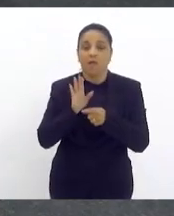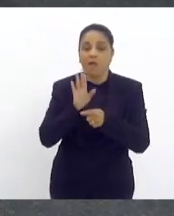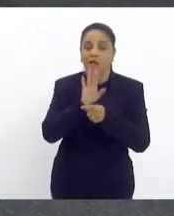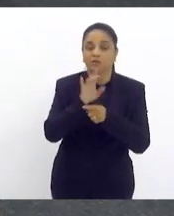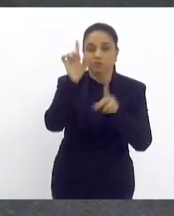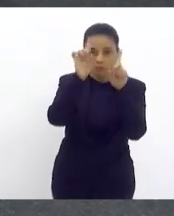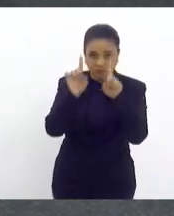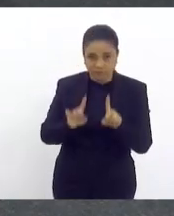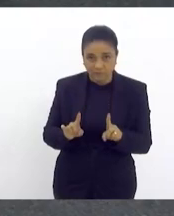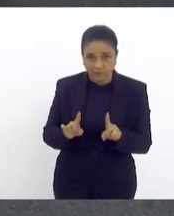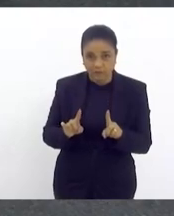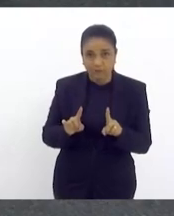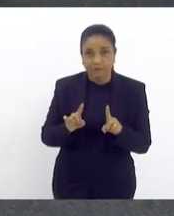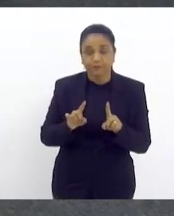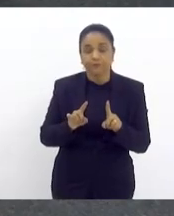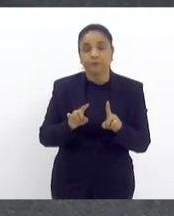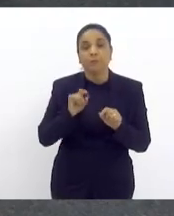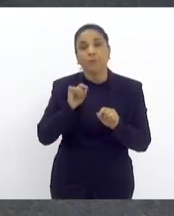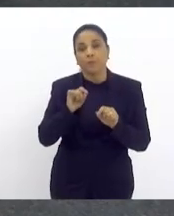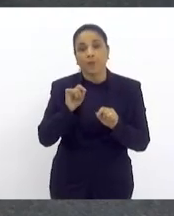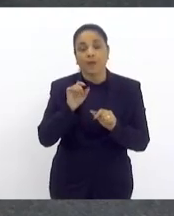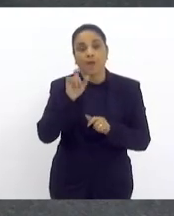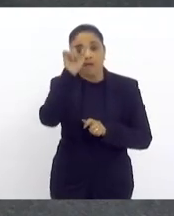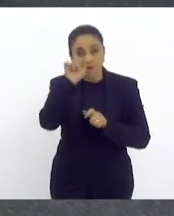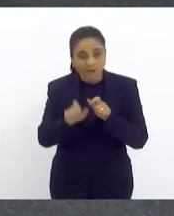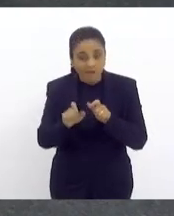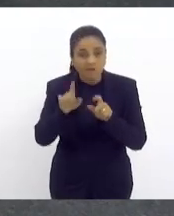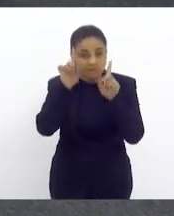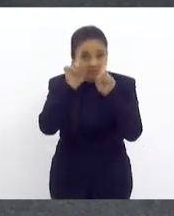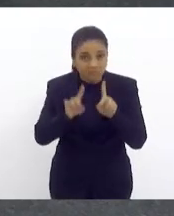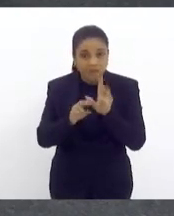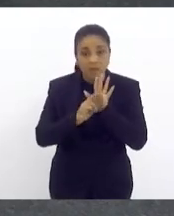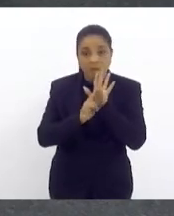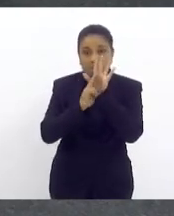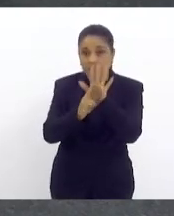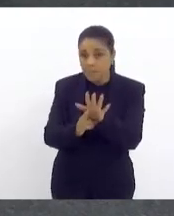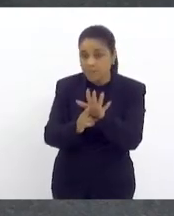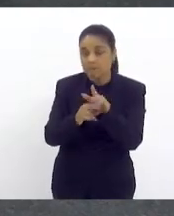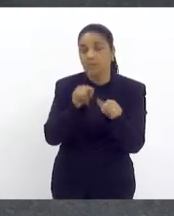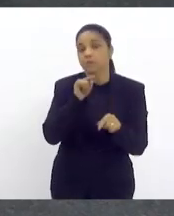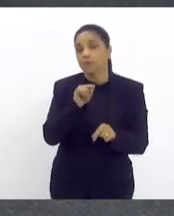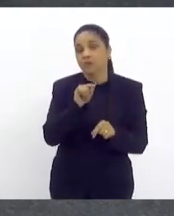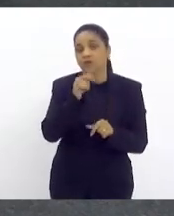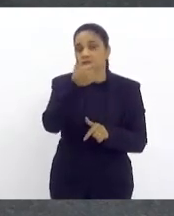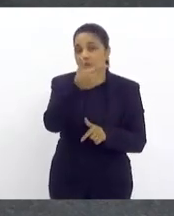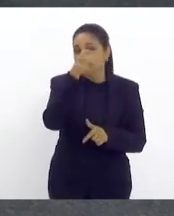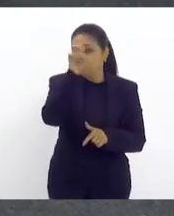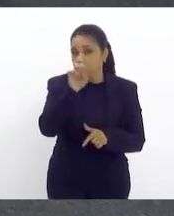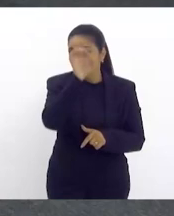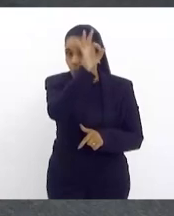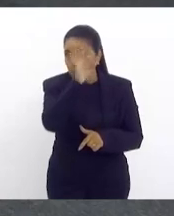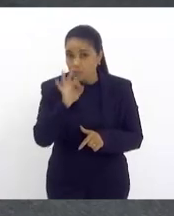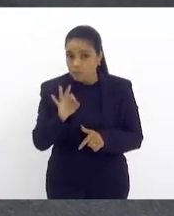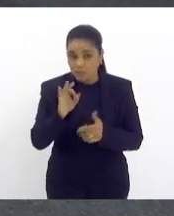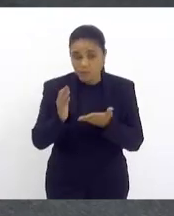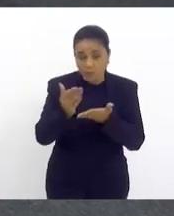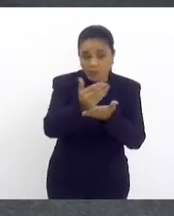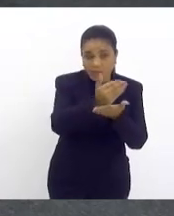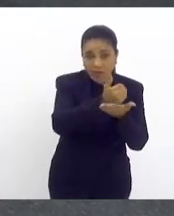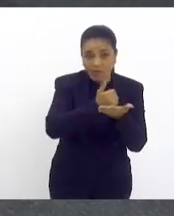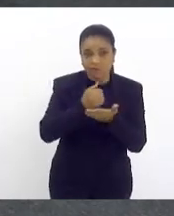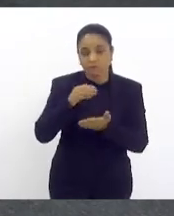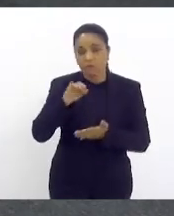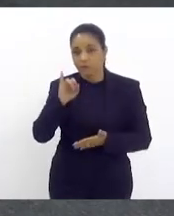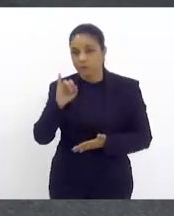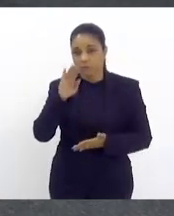representa significativa parcela da população e chega a ser 25% segundo dados do IBGE